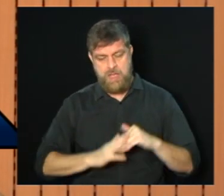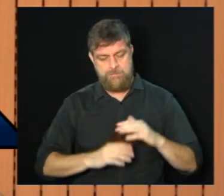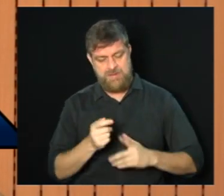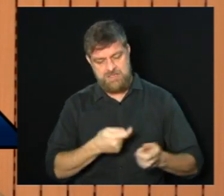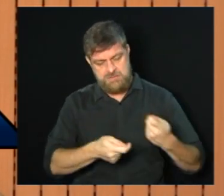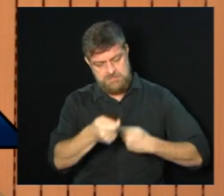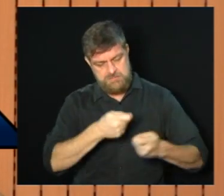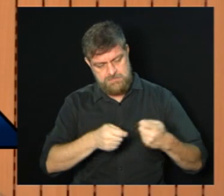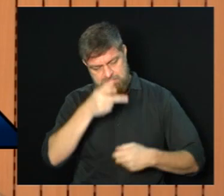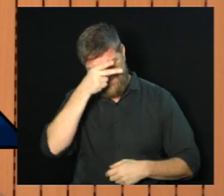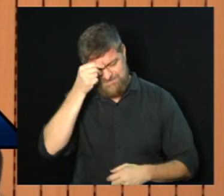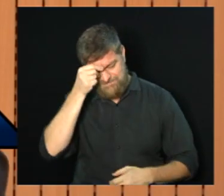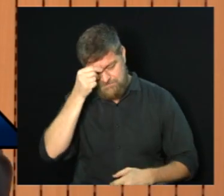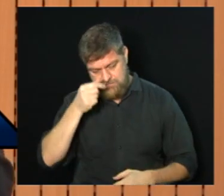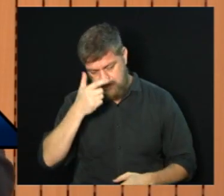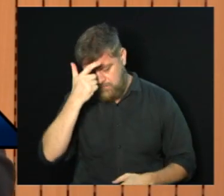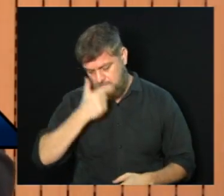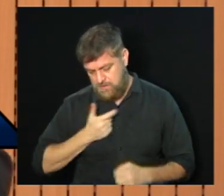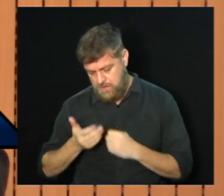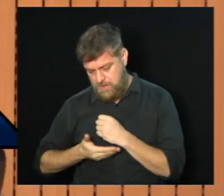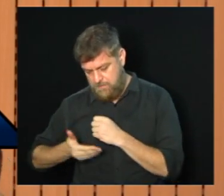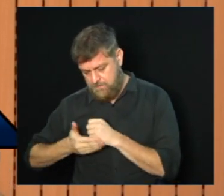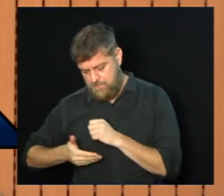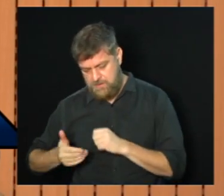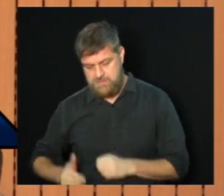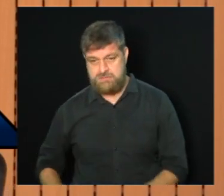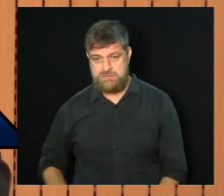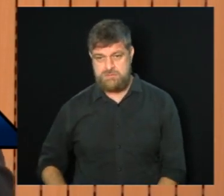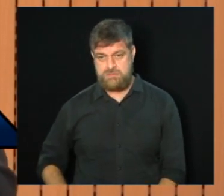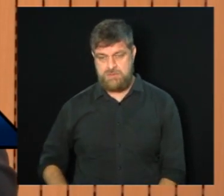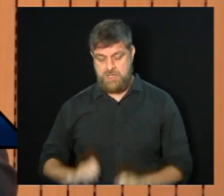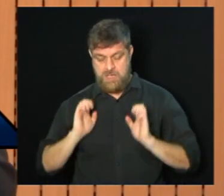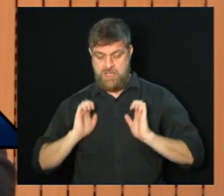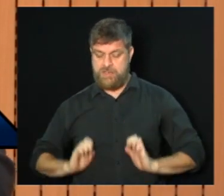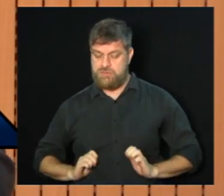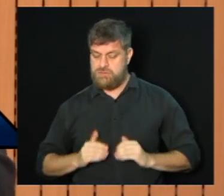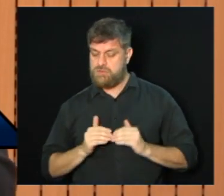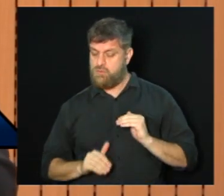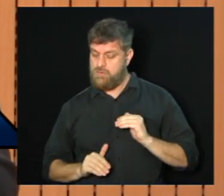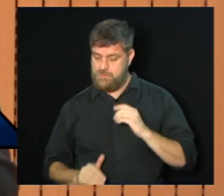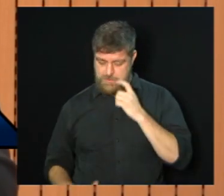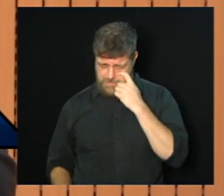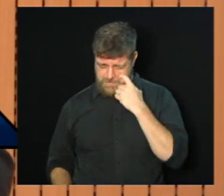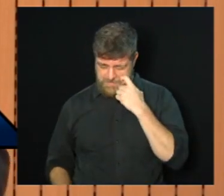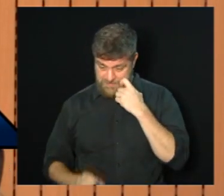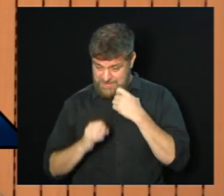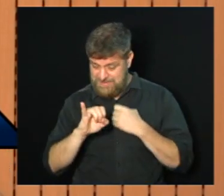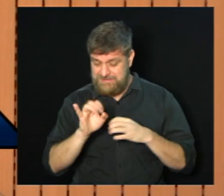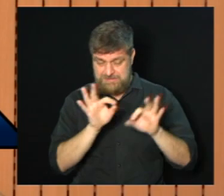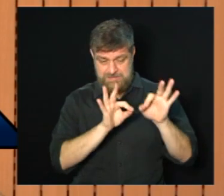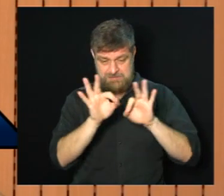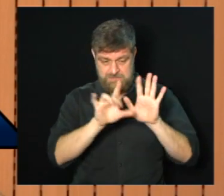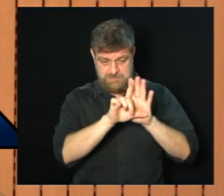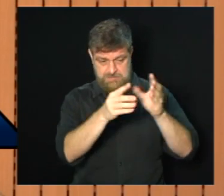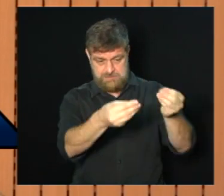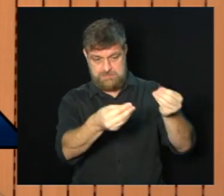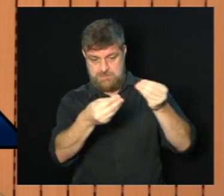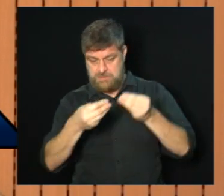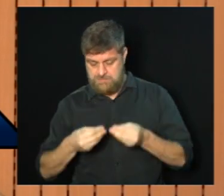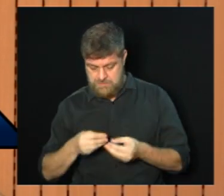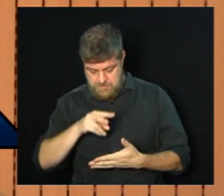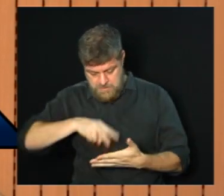ao encontro dos meus princípios e valores. De todo modo, quando vem projetos que eu entendo que são